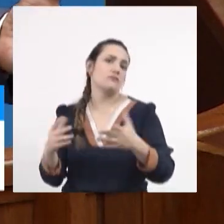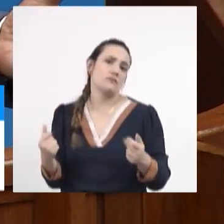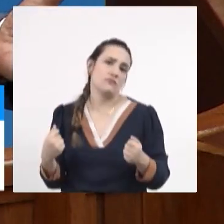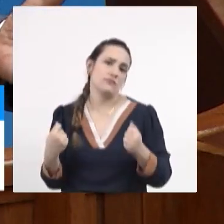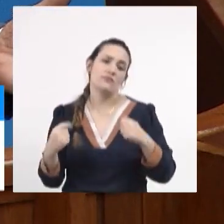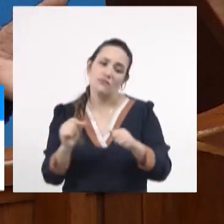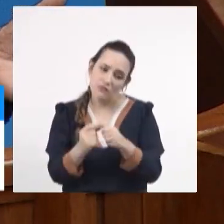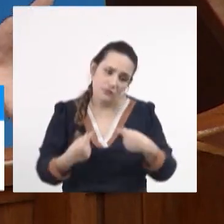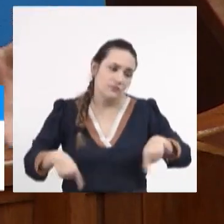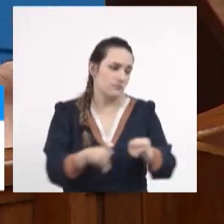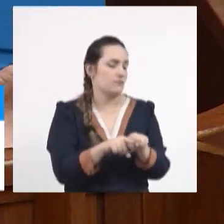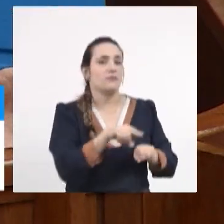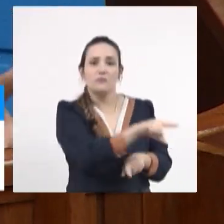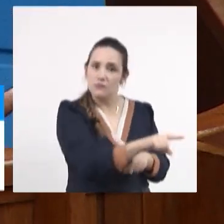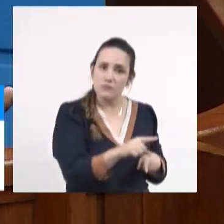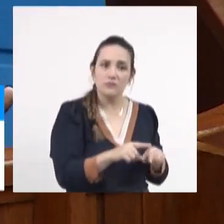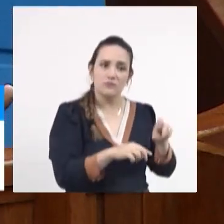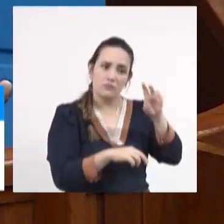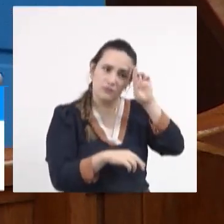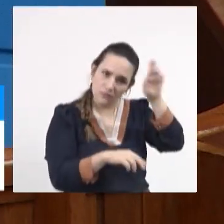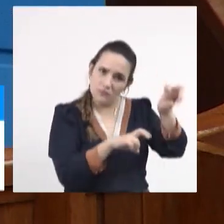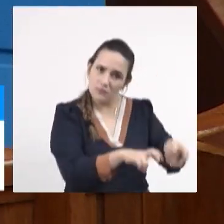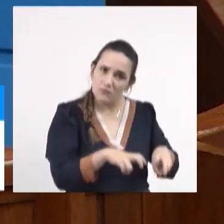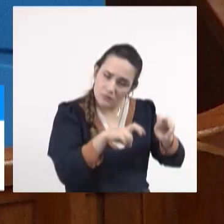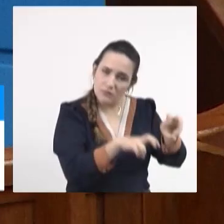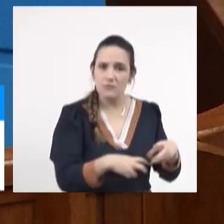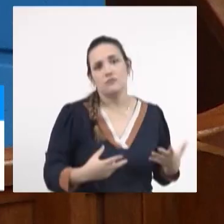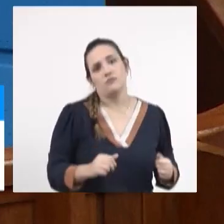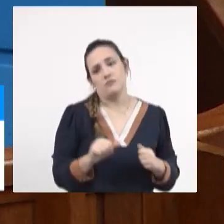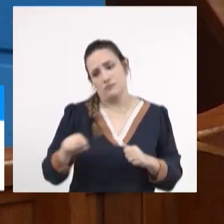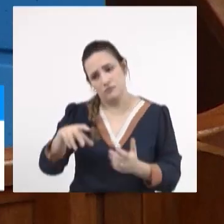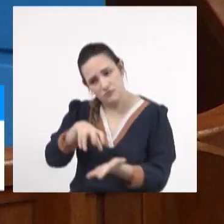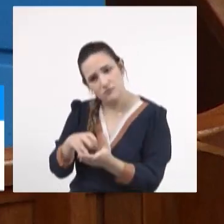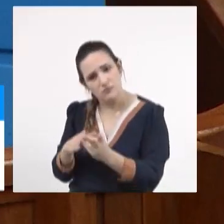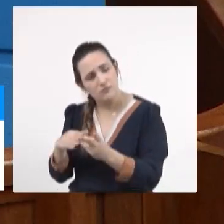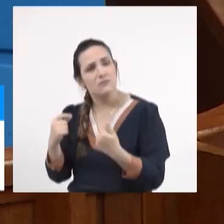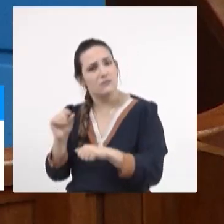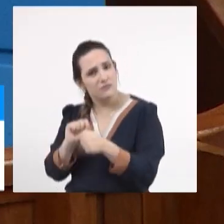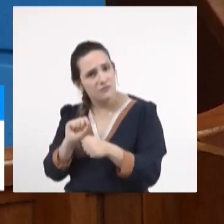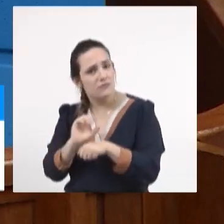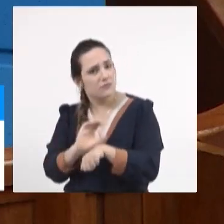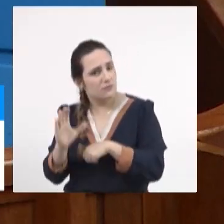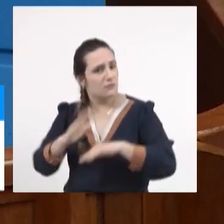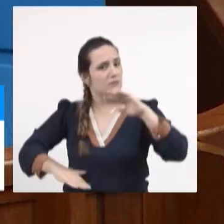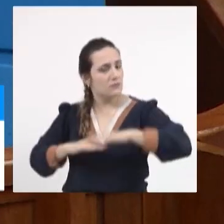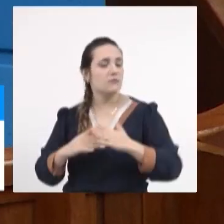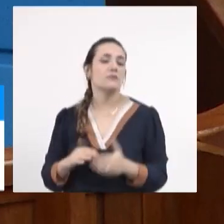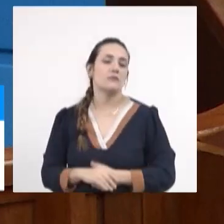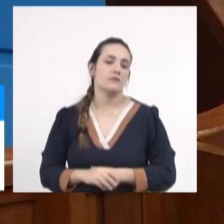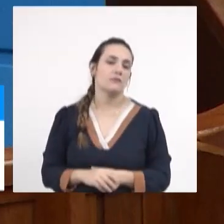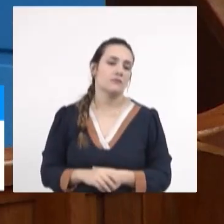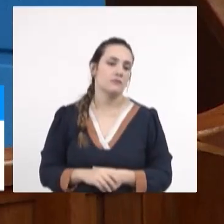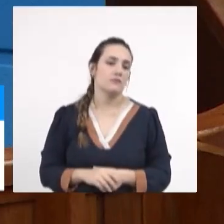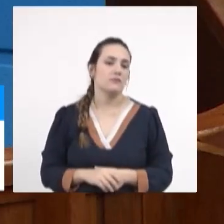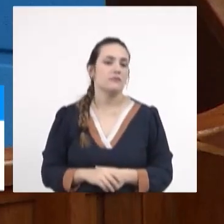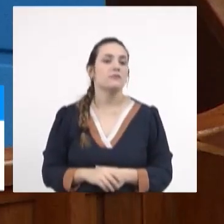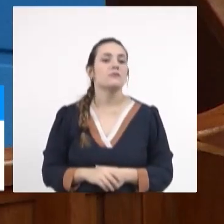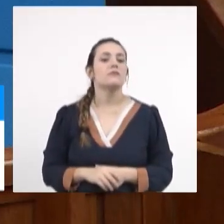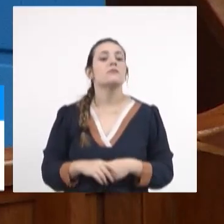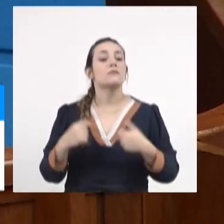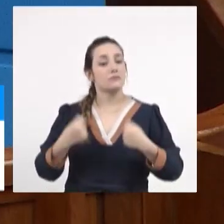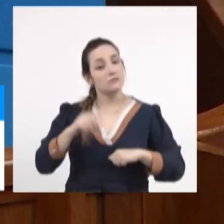parceria com o setor produtivo, com o setor privado. Então, que Deus ajuda que vote essa